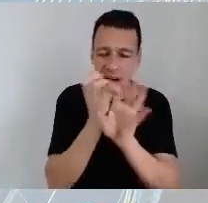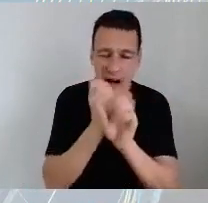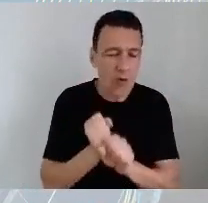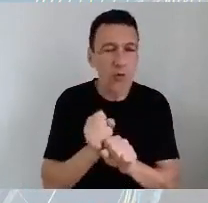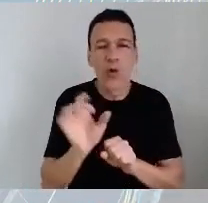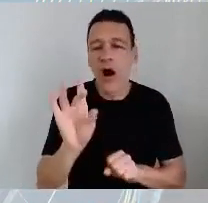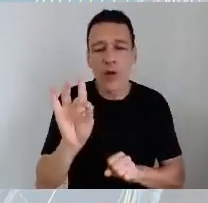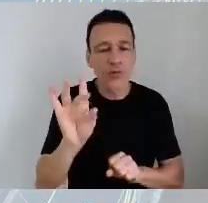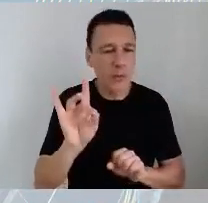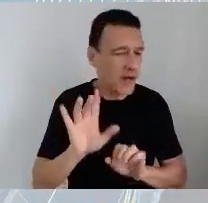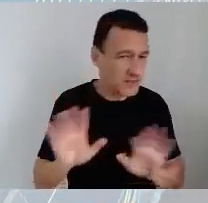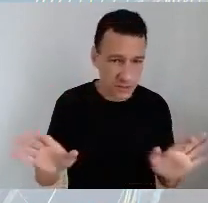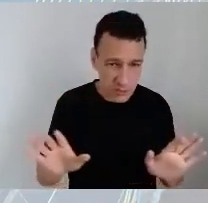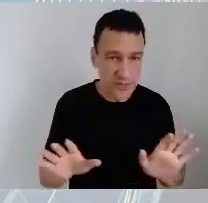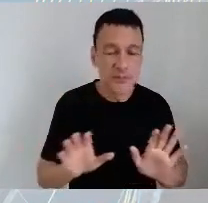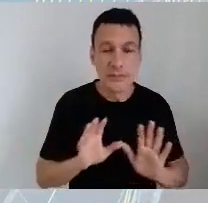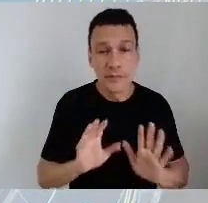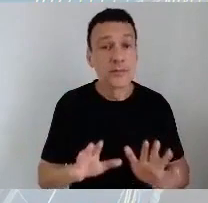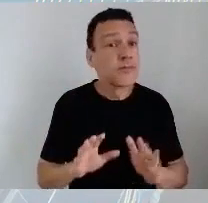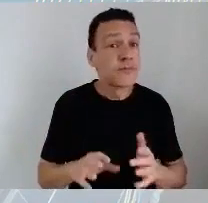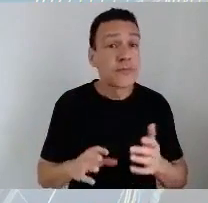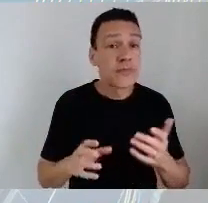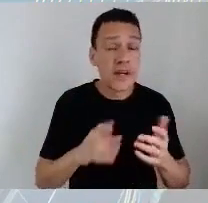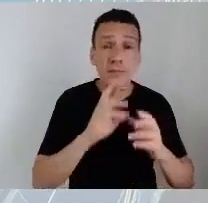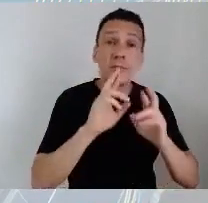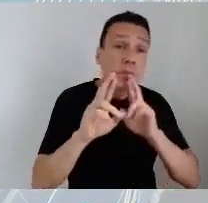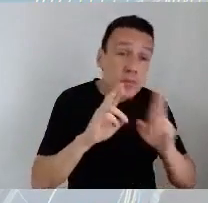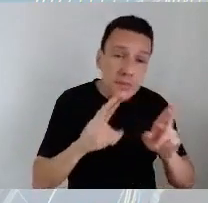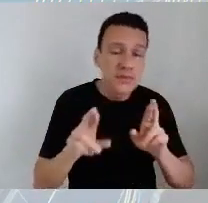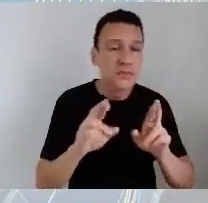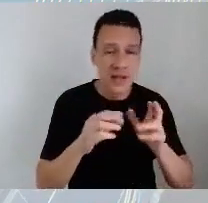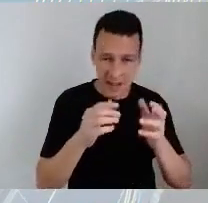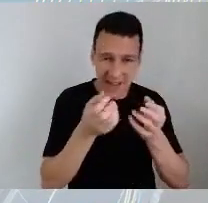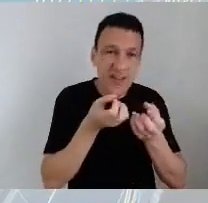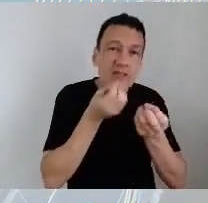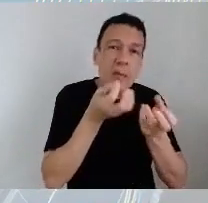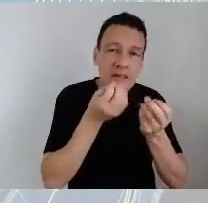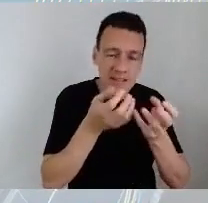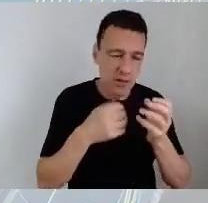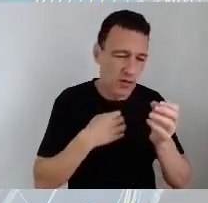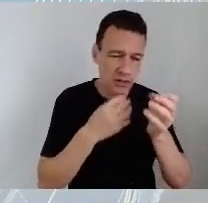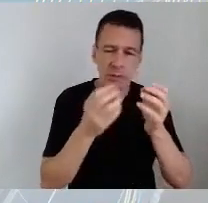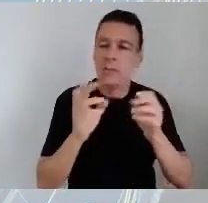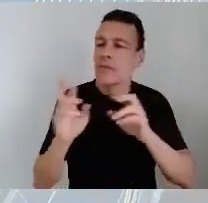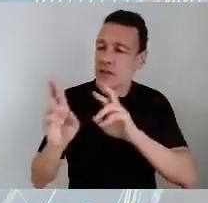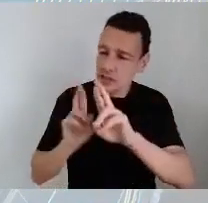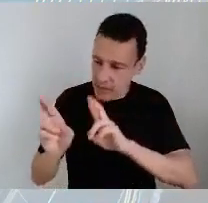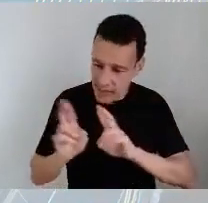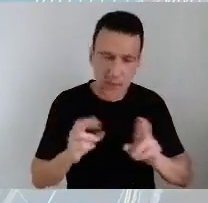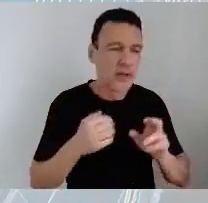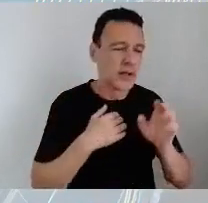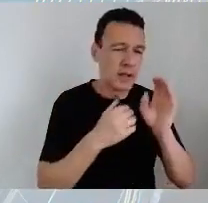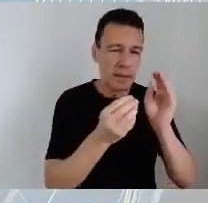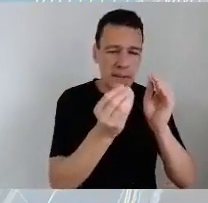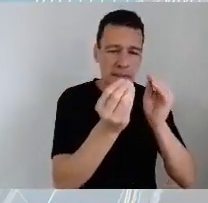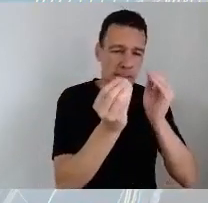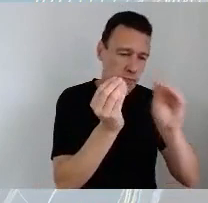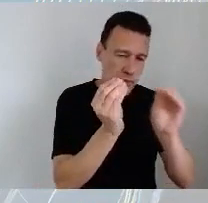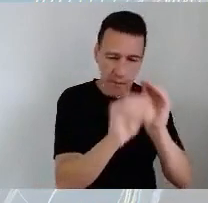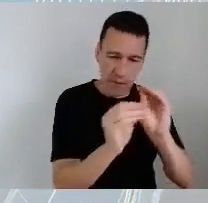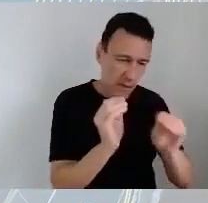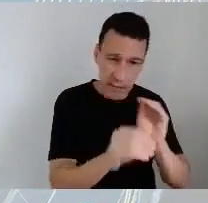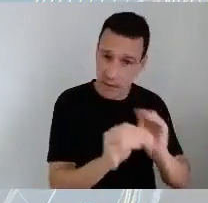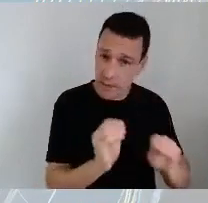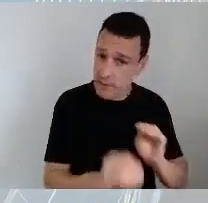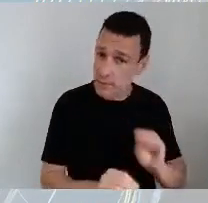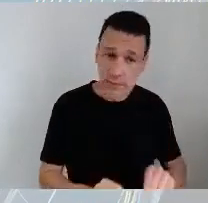ele consiste em, basicamente, você adicionar os dados, os resultados de cada usuário nessa pesquisa, e